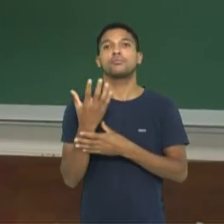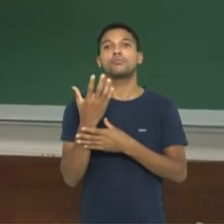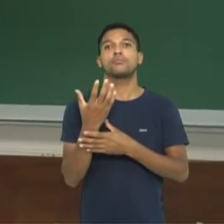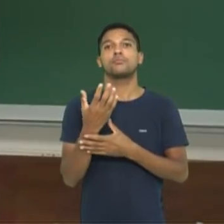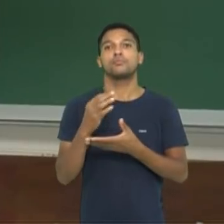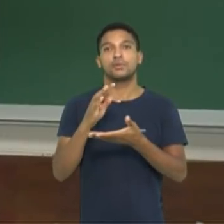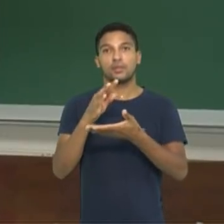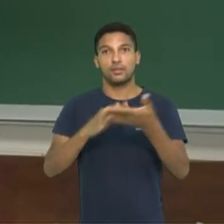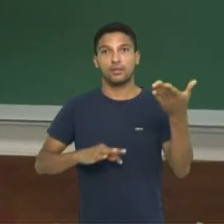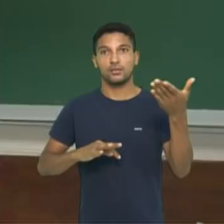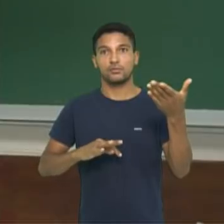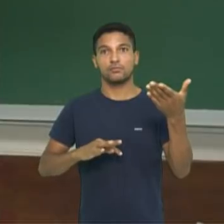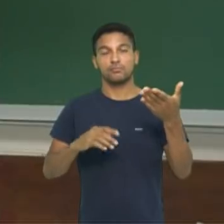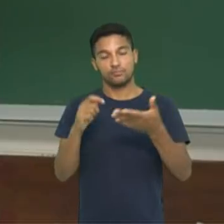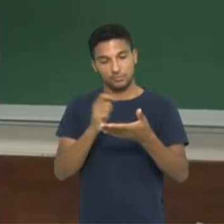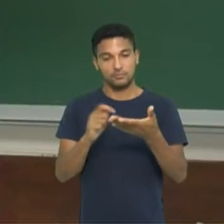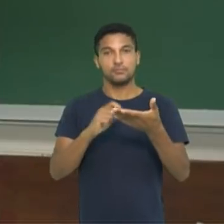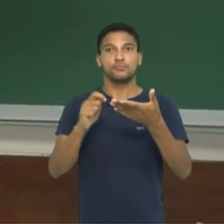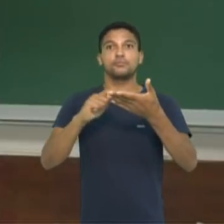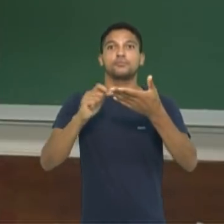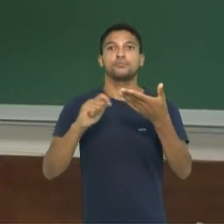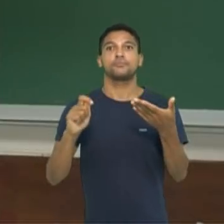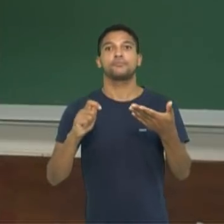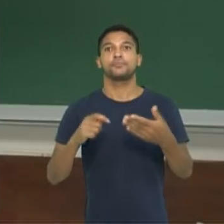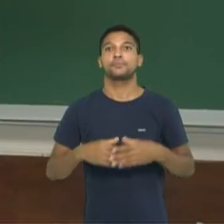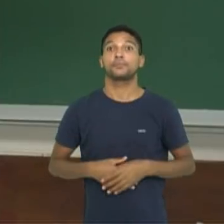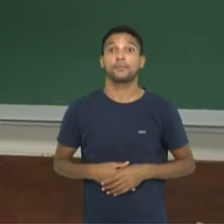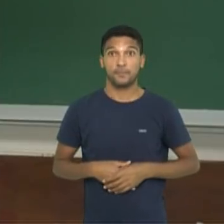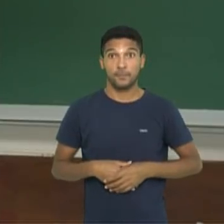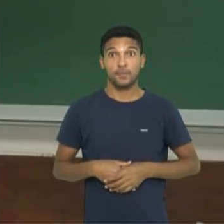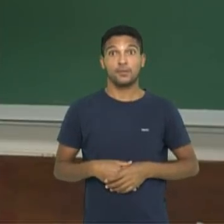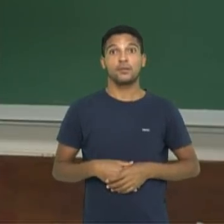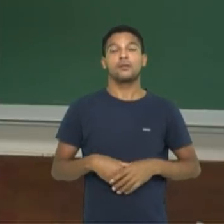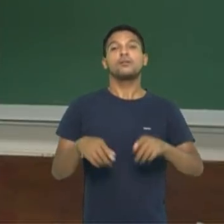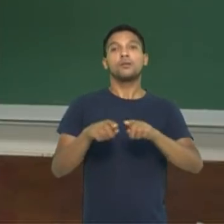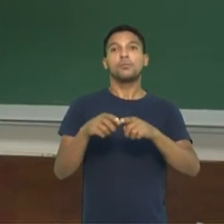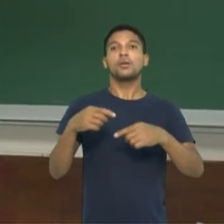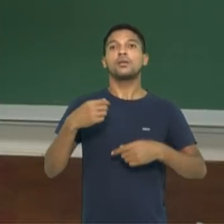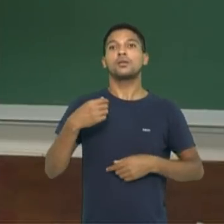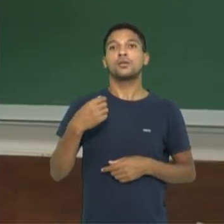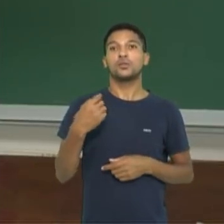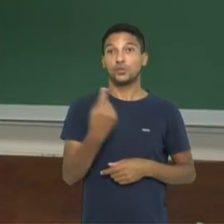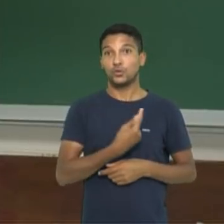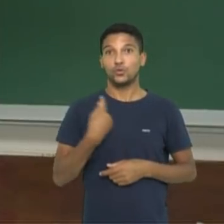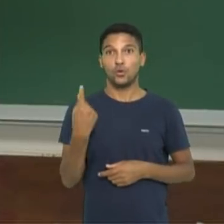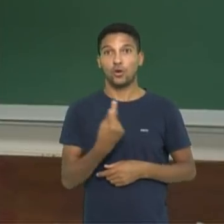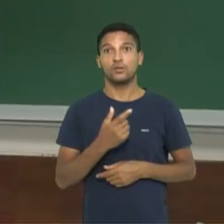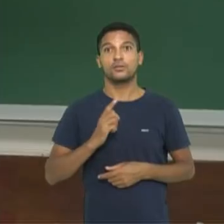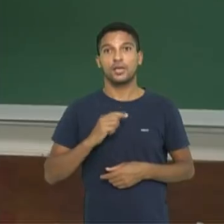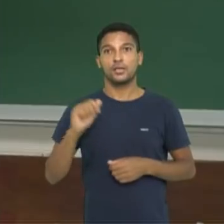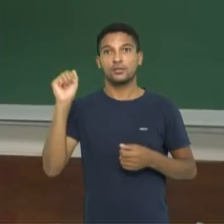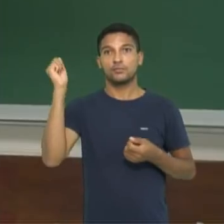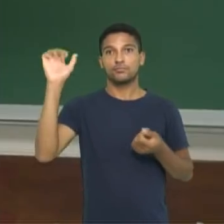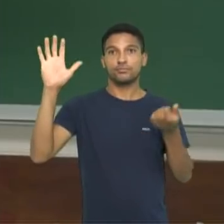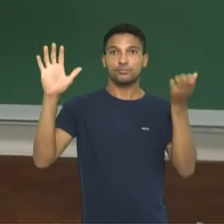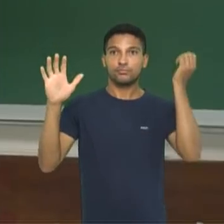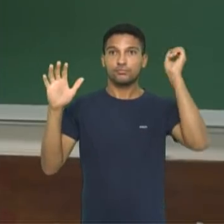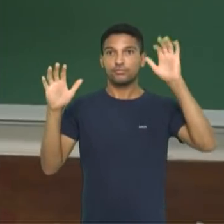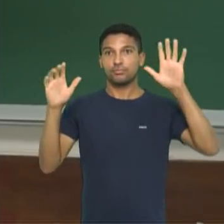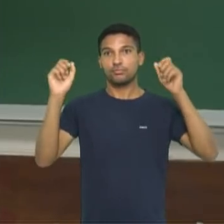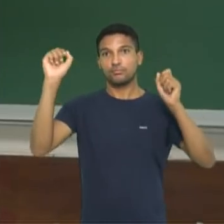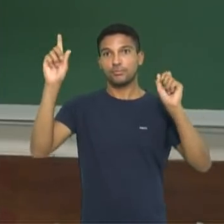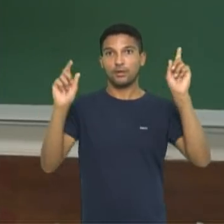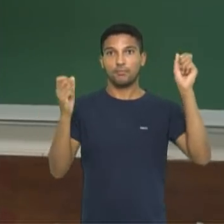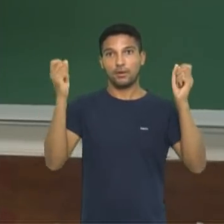aprofundando um pouquinho mais, os nossos gestos também constituem textos, A gente pode transformar as expressões gestuais, as